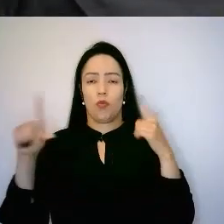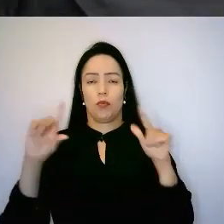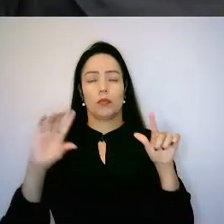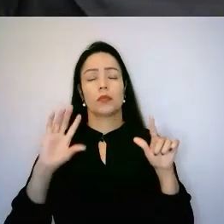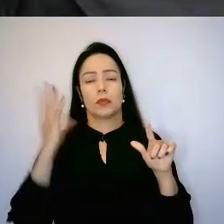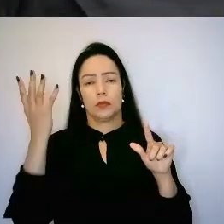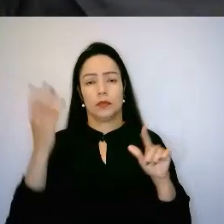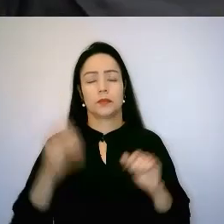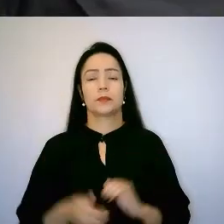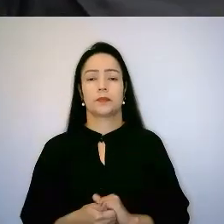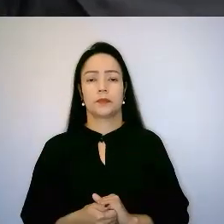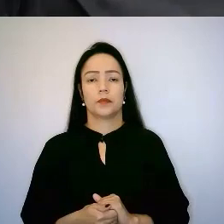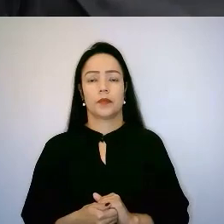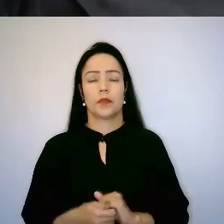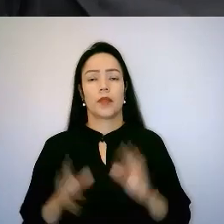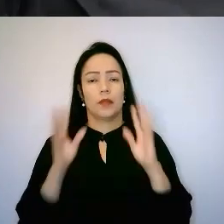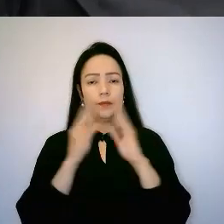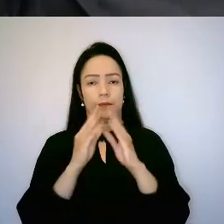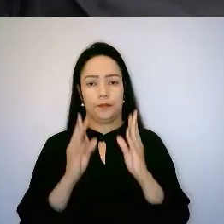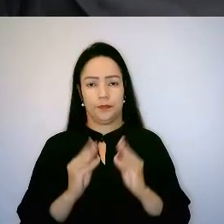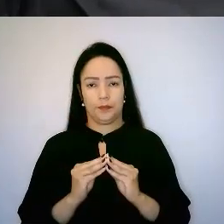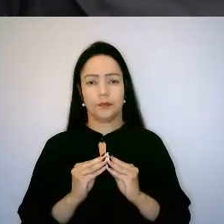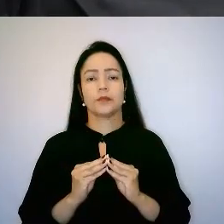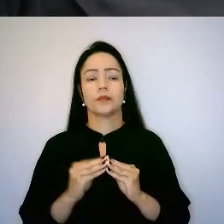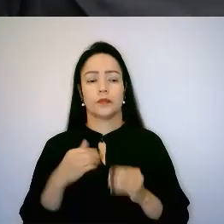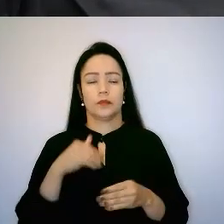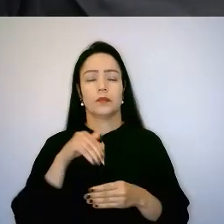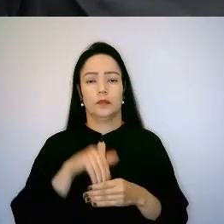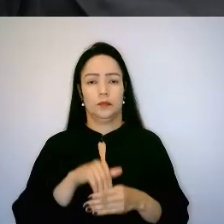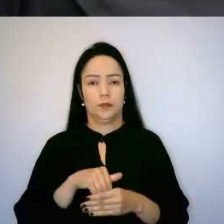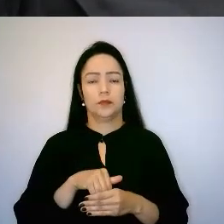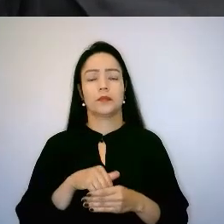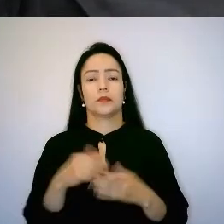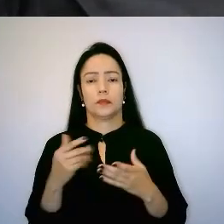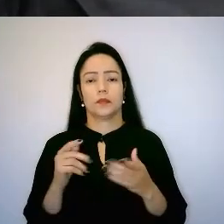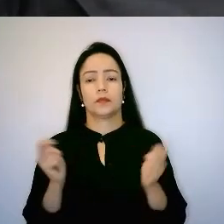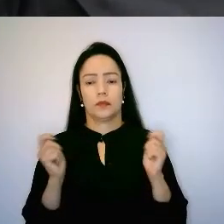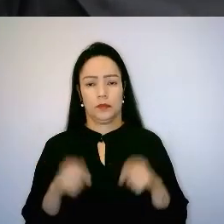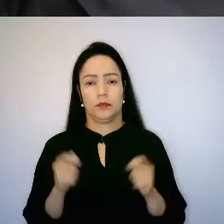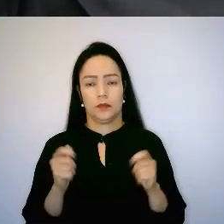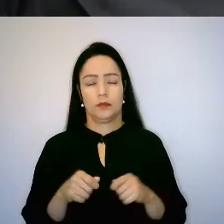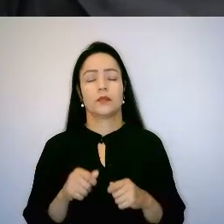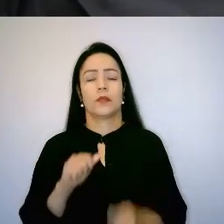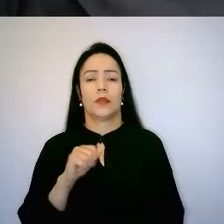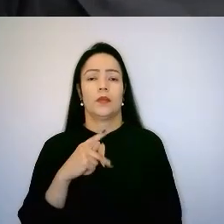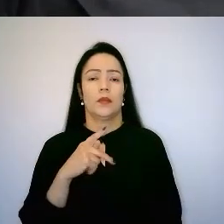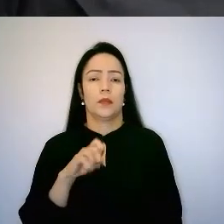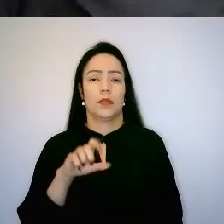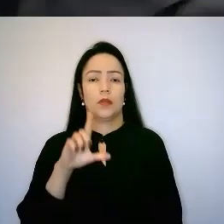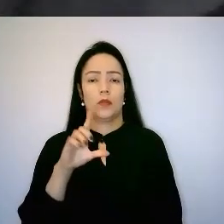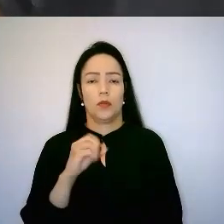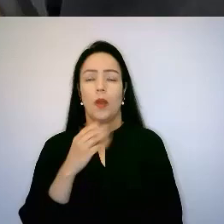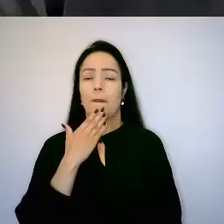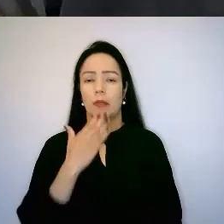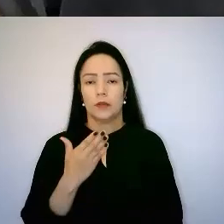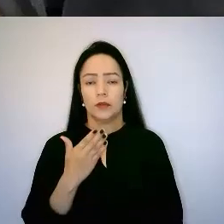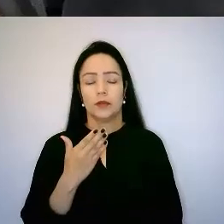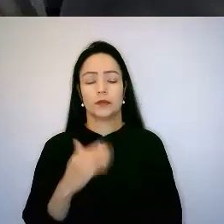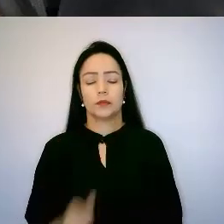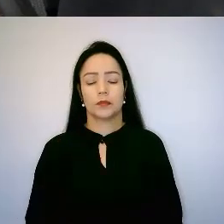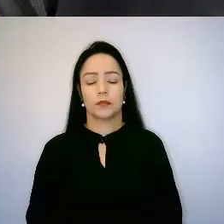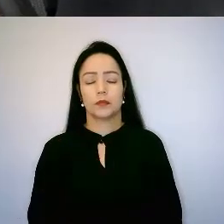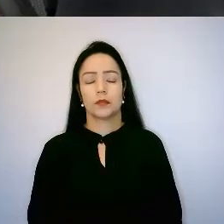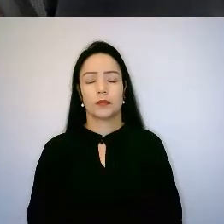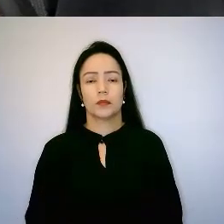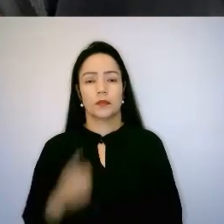meu voto É no sentido de dar provimento ao apelo considerando que a condenação do crime